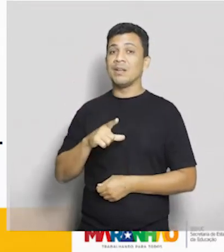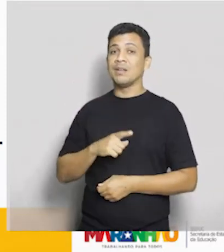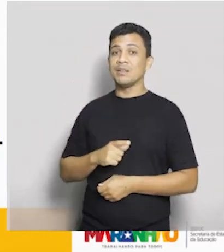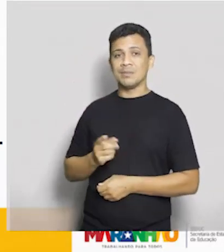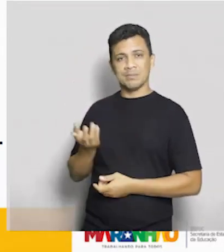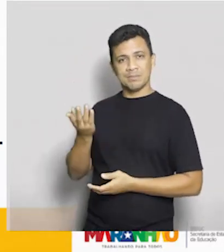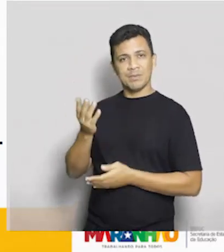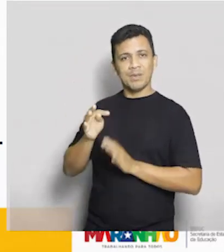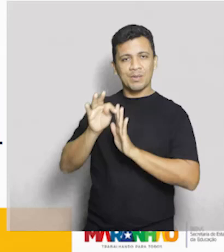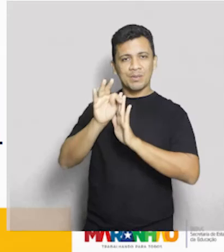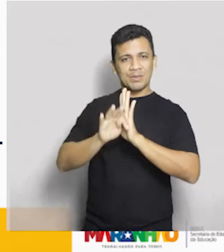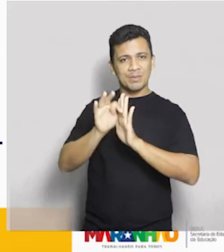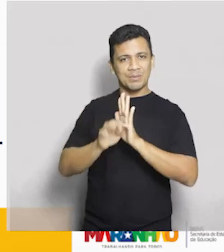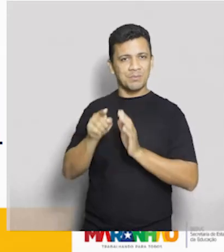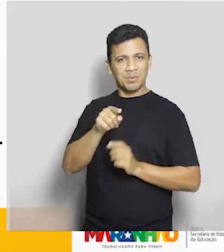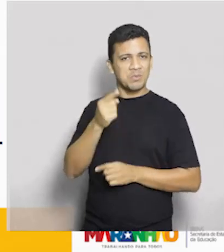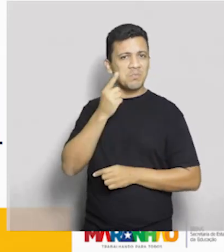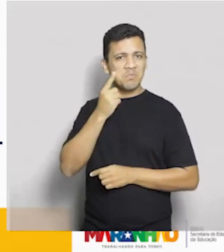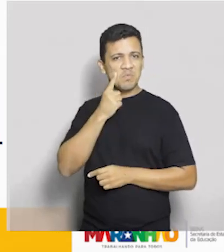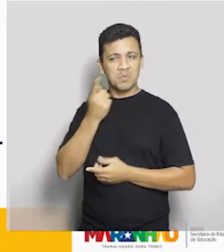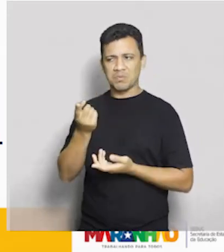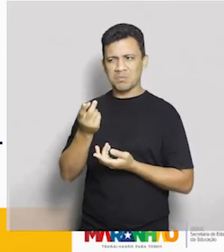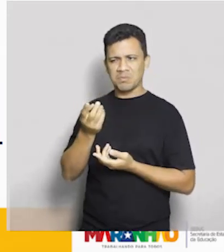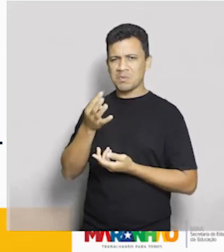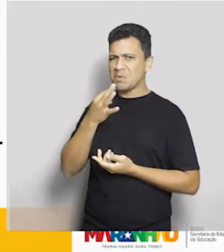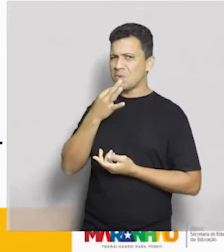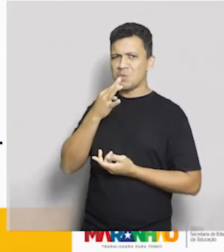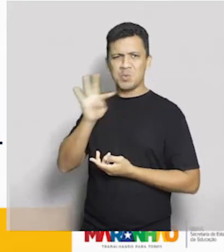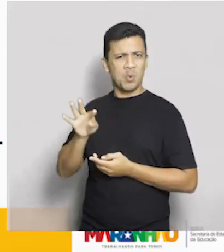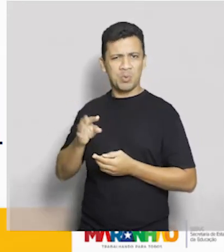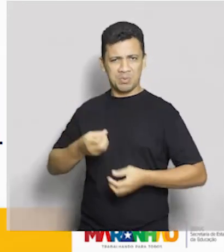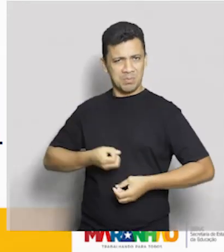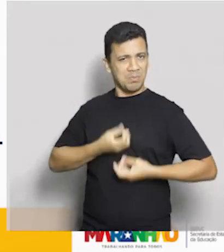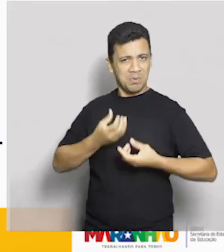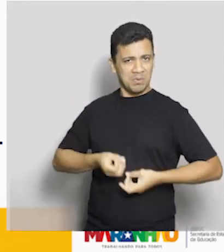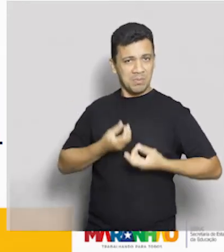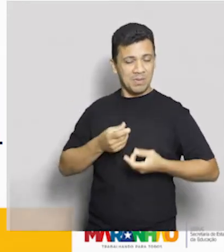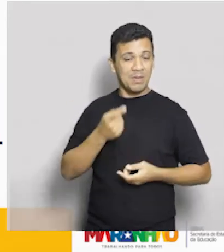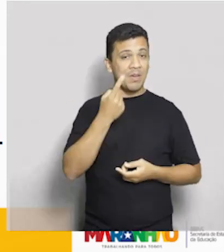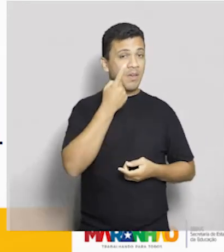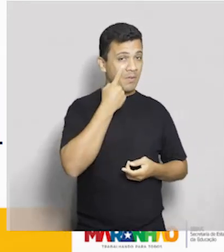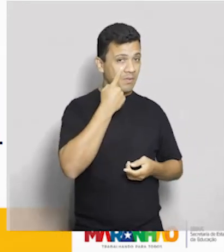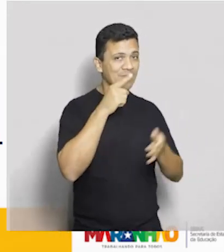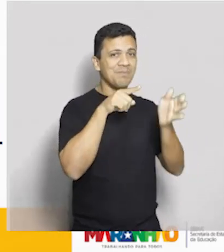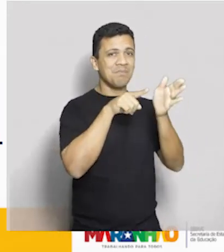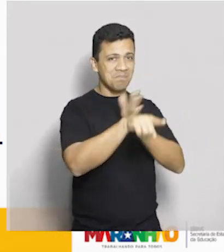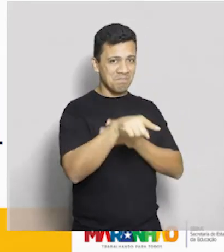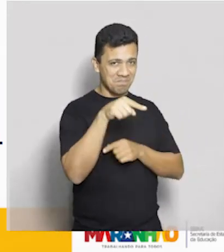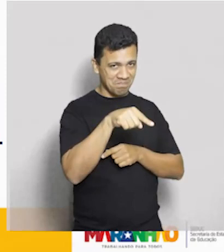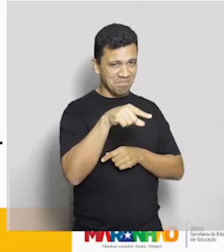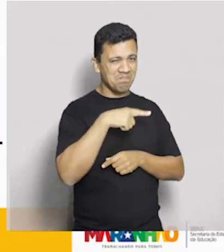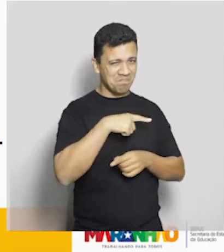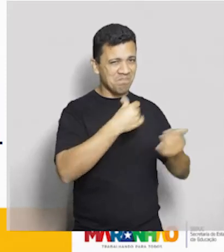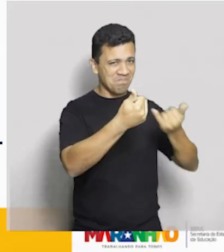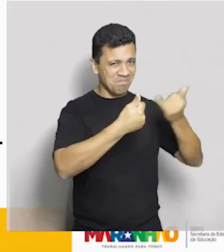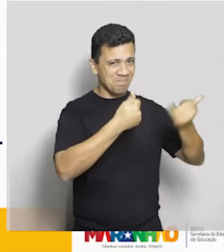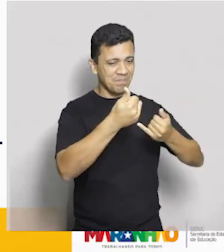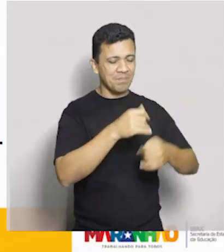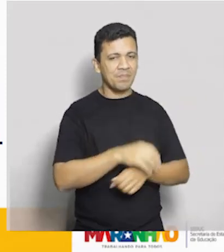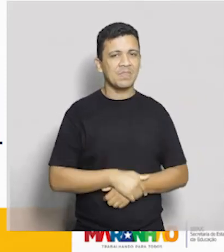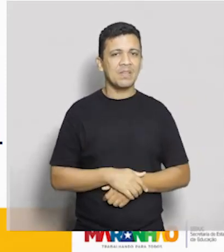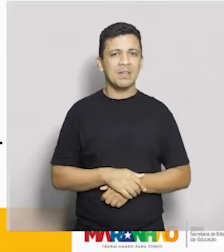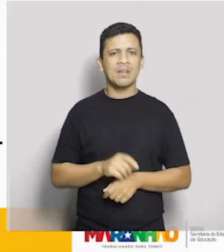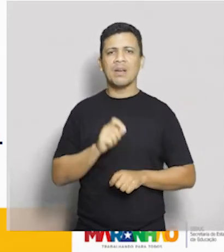tivesse dúvida e não tivesse reconhecido que aquilo é um poema, o enunciado te diz isso, tá? O eu lírico,